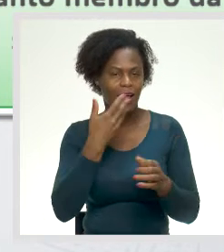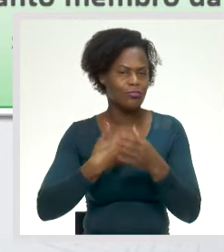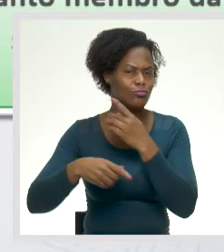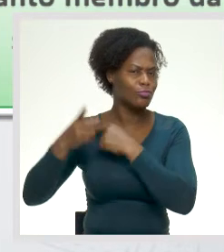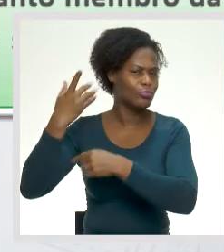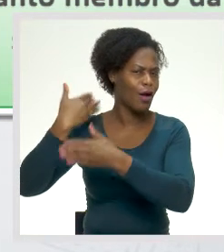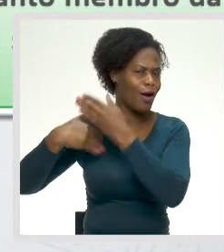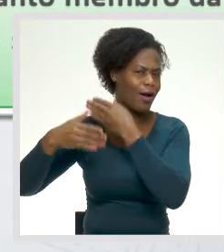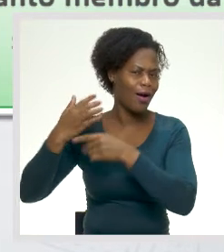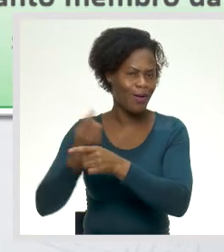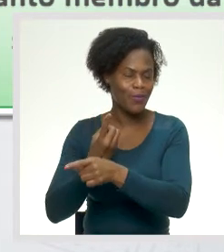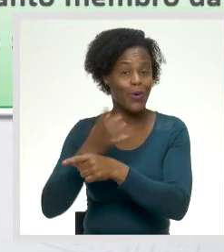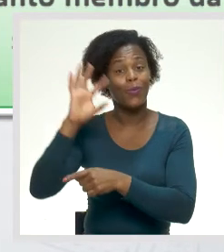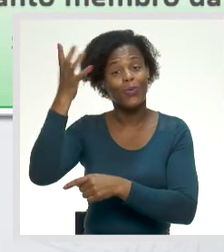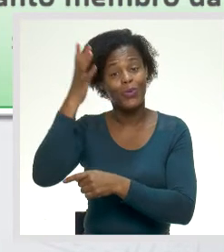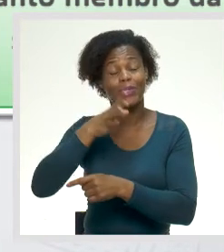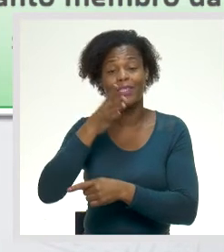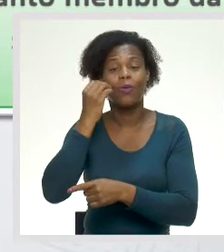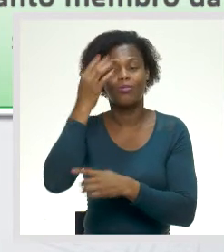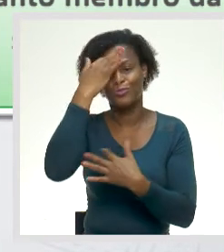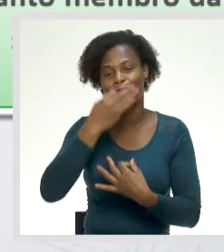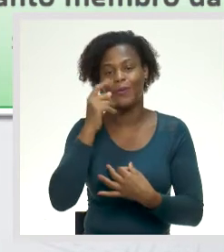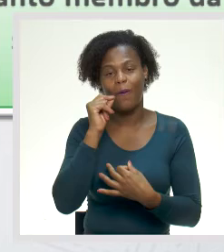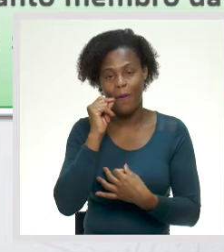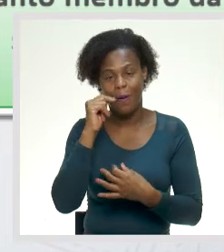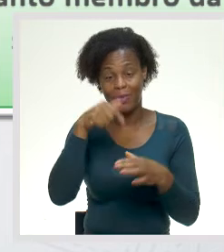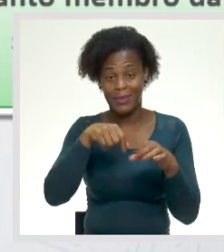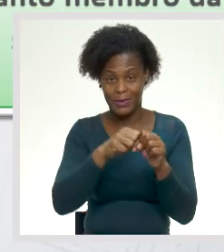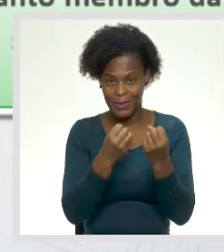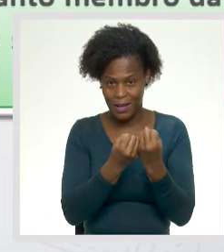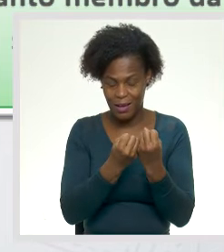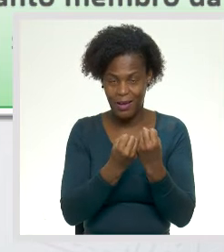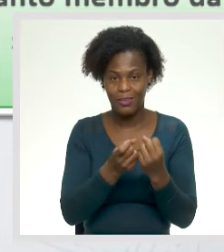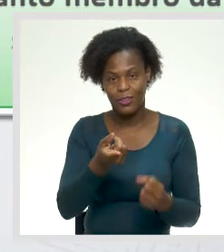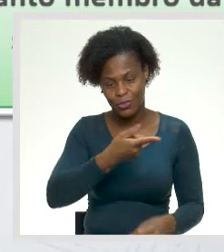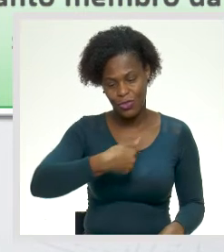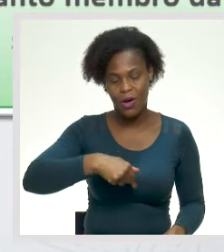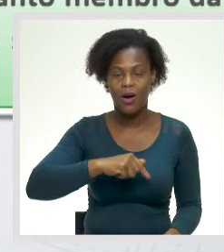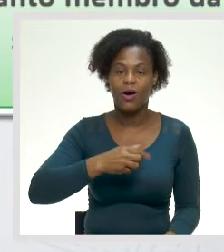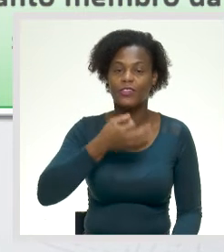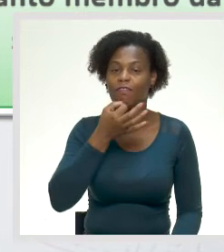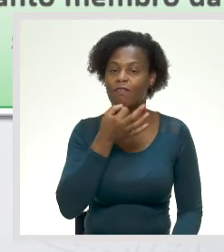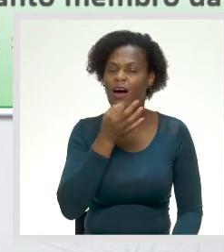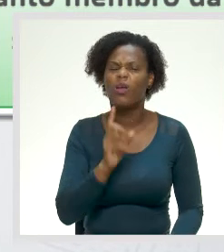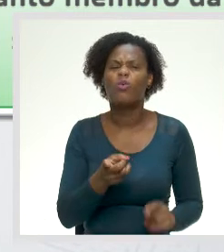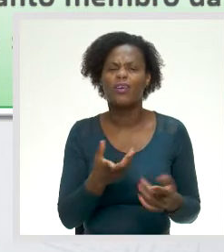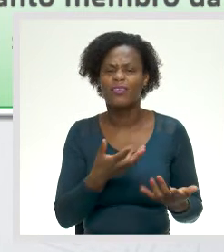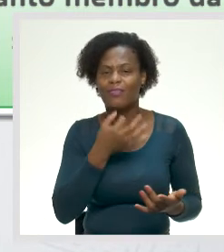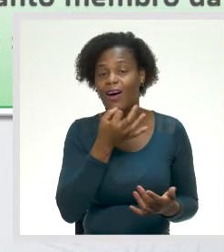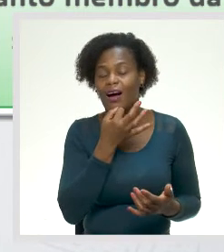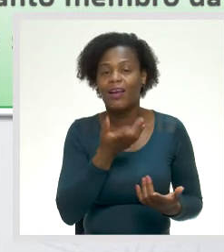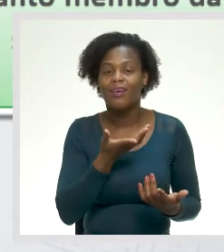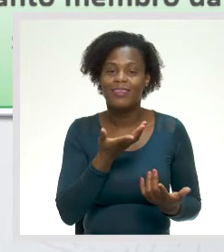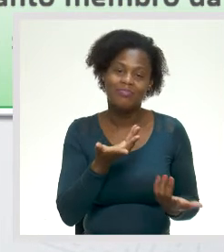e da cultura que determina as condutas humanas na sociedade, nós estamos a falar do quê? Estamos a